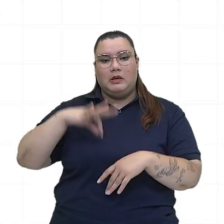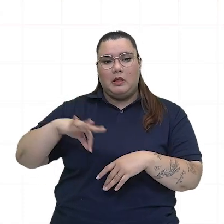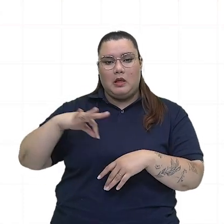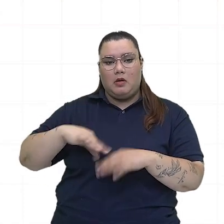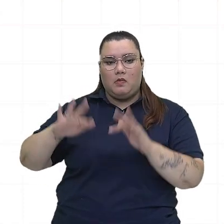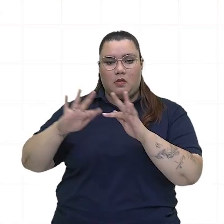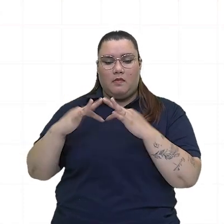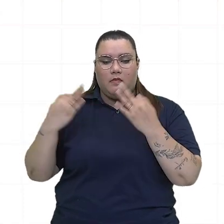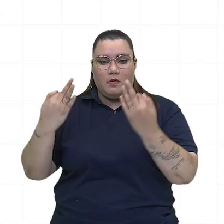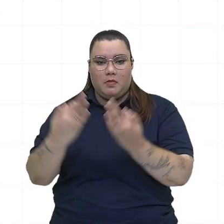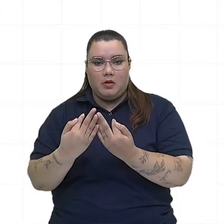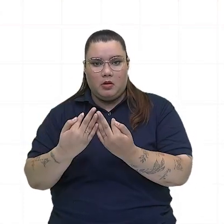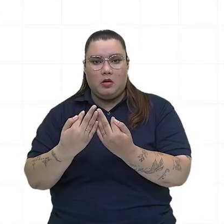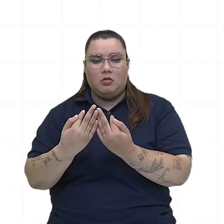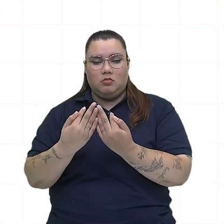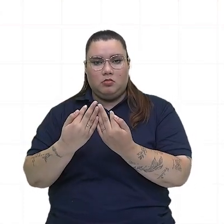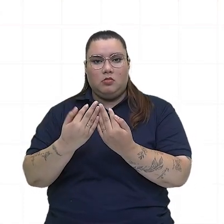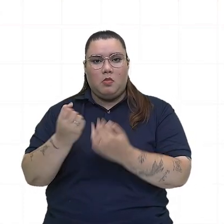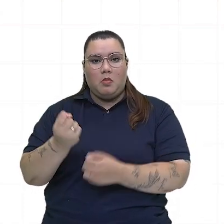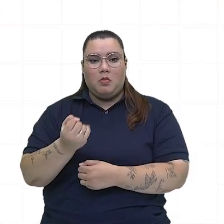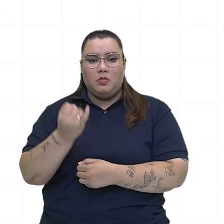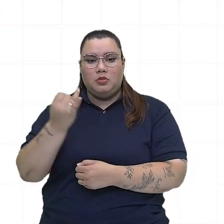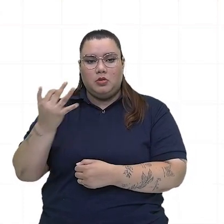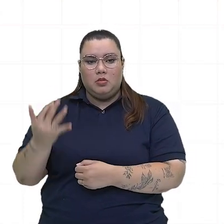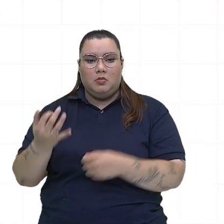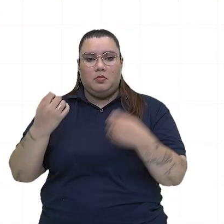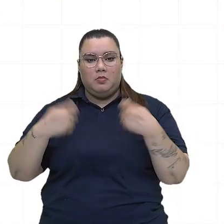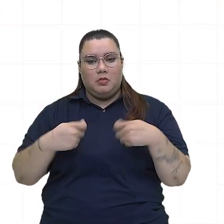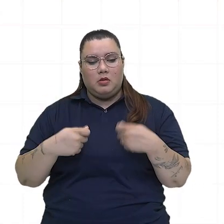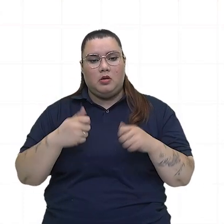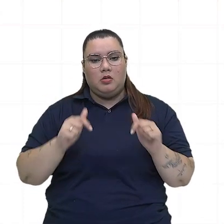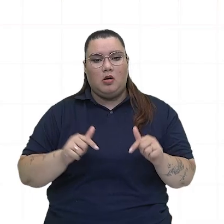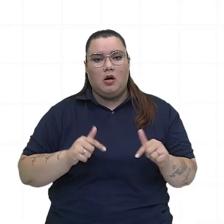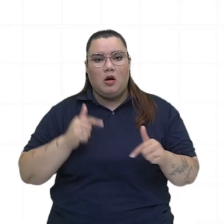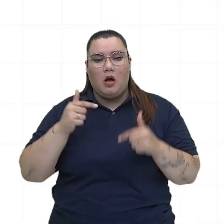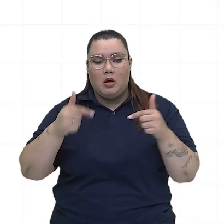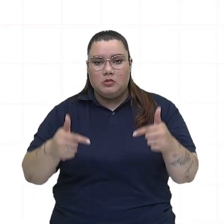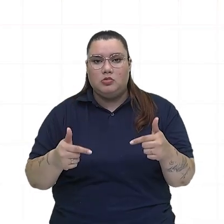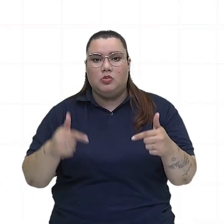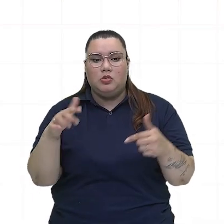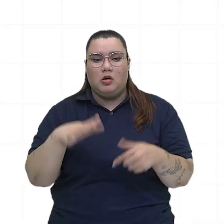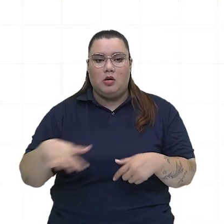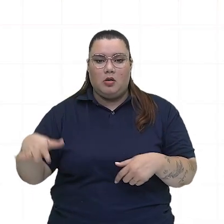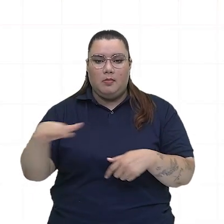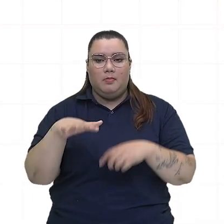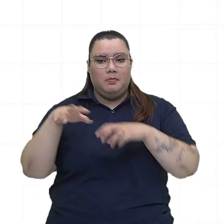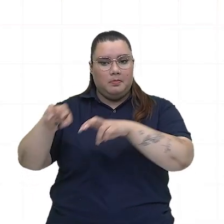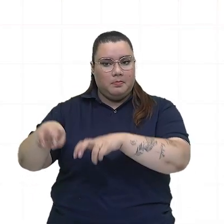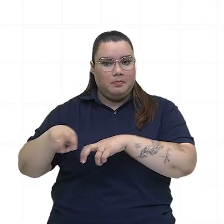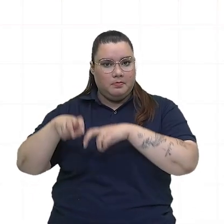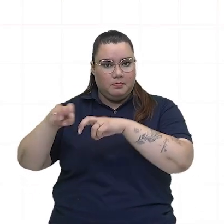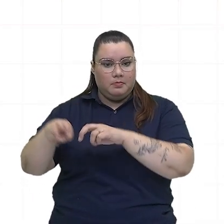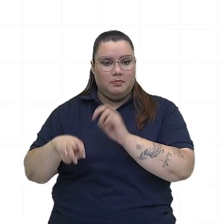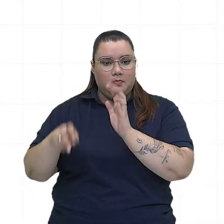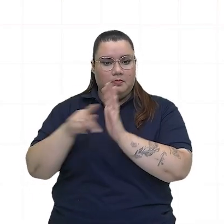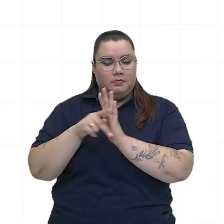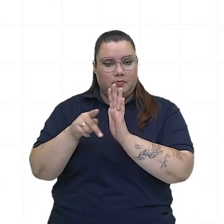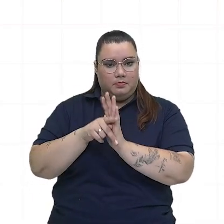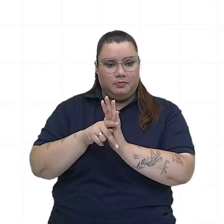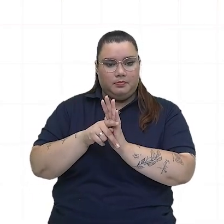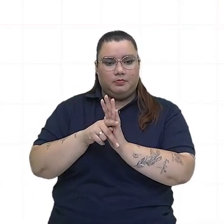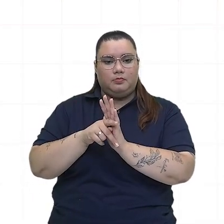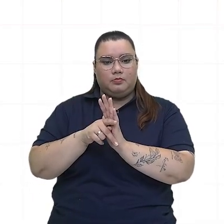renda familiar dessa família, ela provém ali de atividades que são realizadas ali na sua